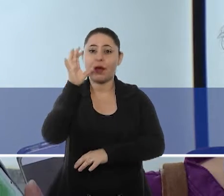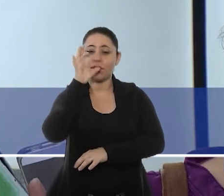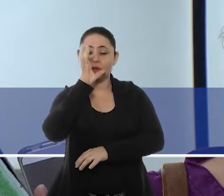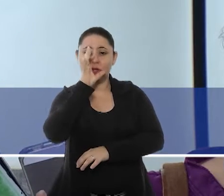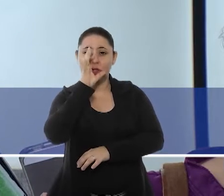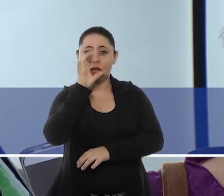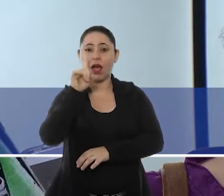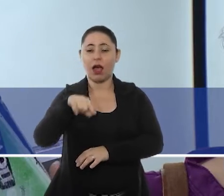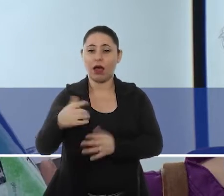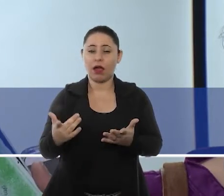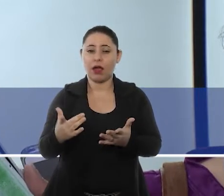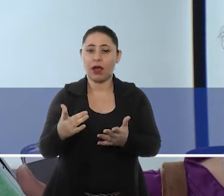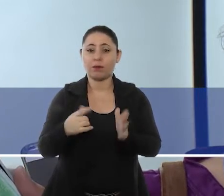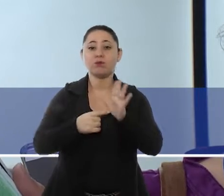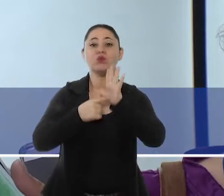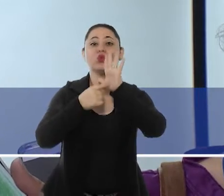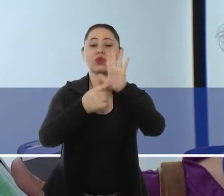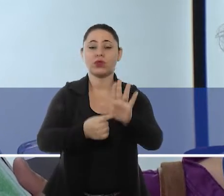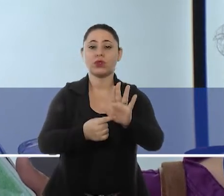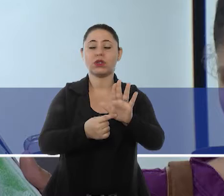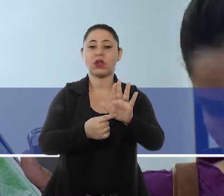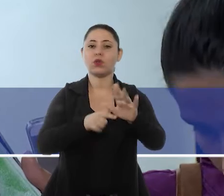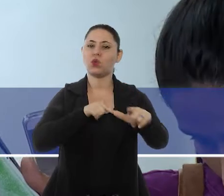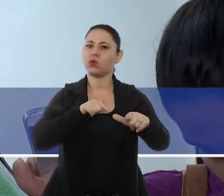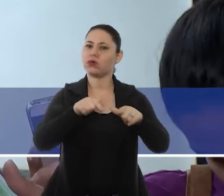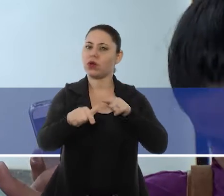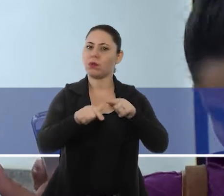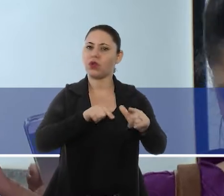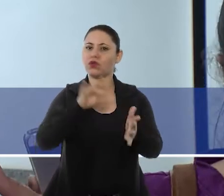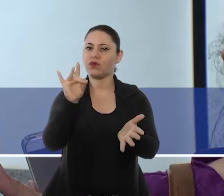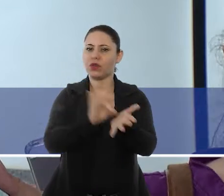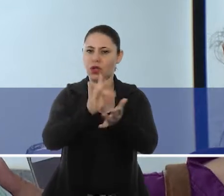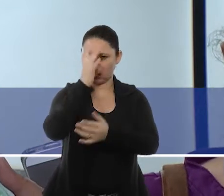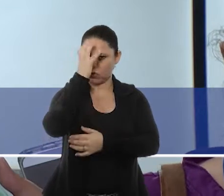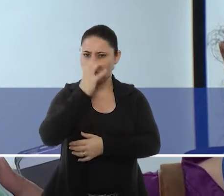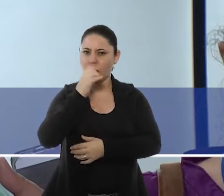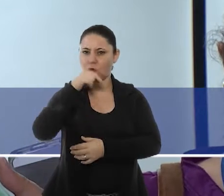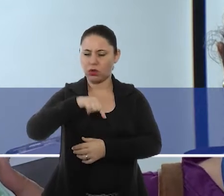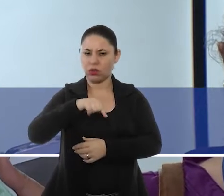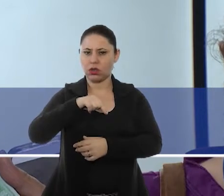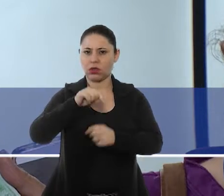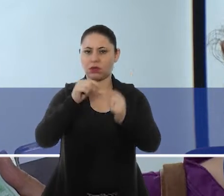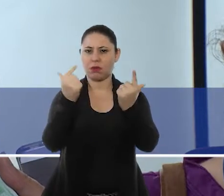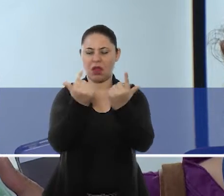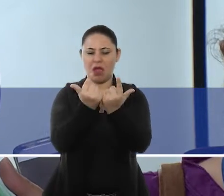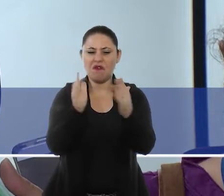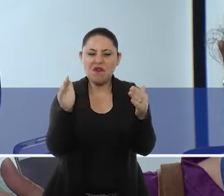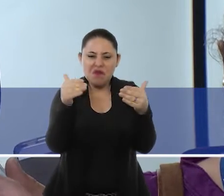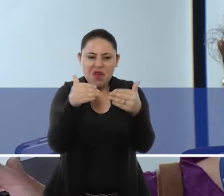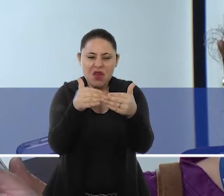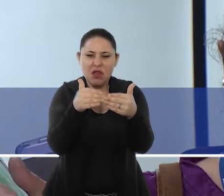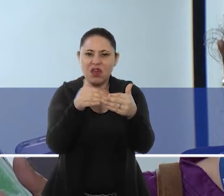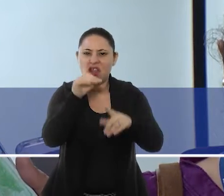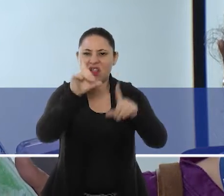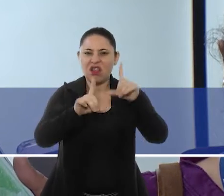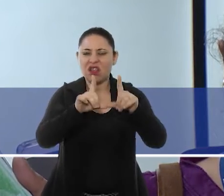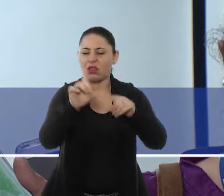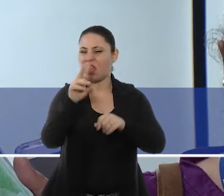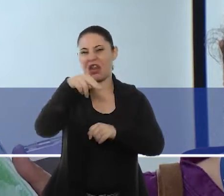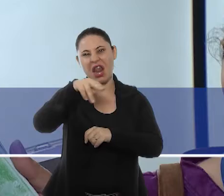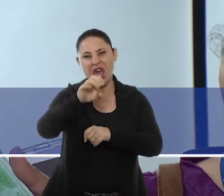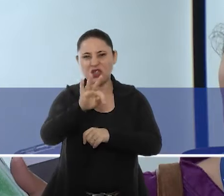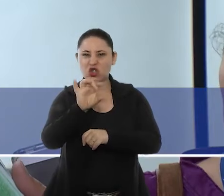gente poder estar mostrando e demonstrando o trabalho que é feito nessa casa, não mais num canal fechado, de repente num canal